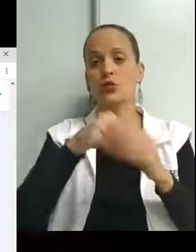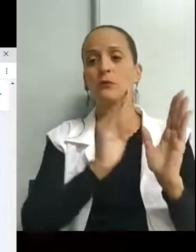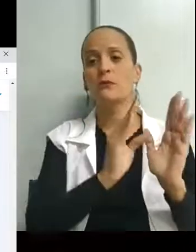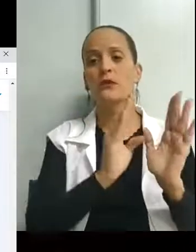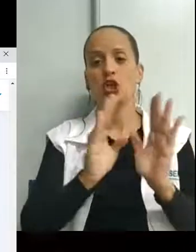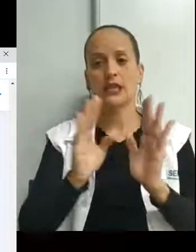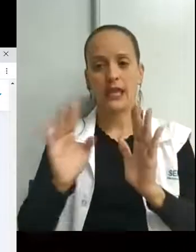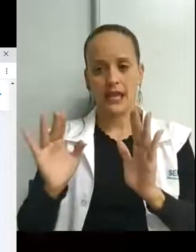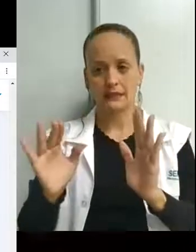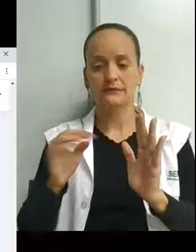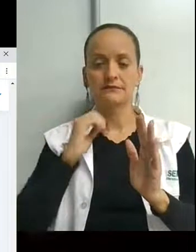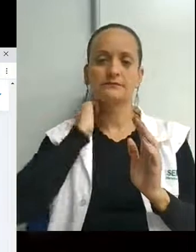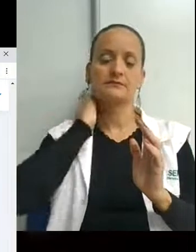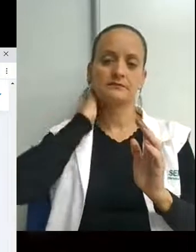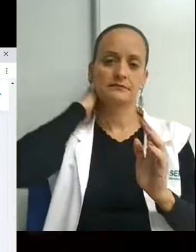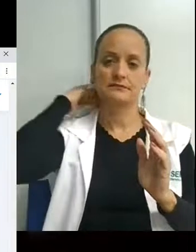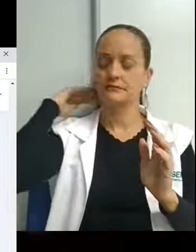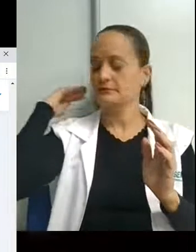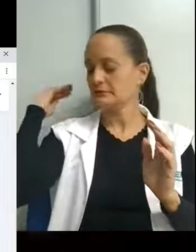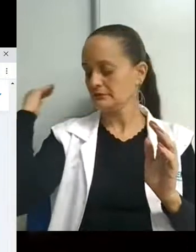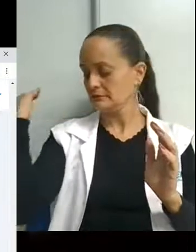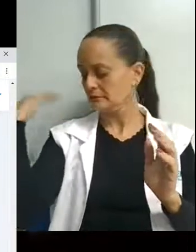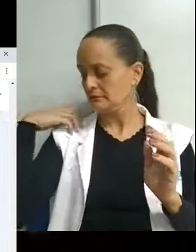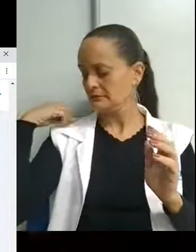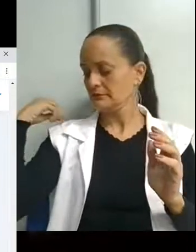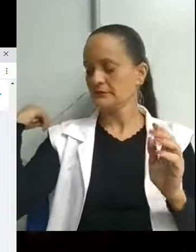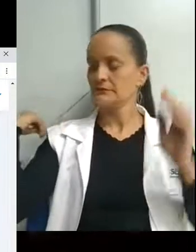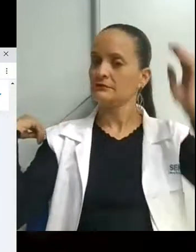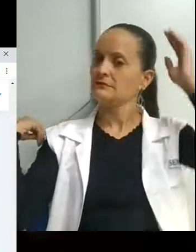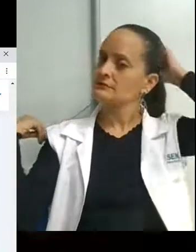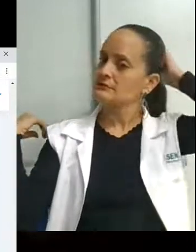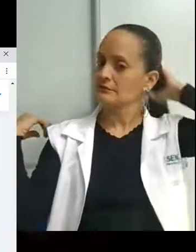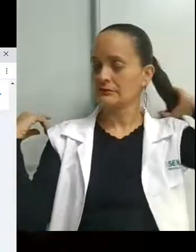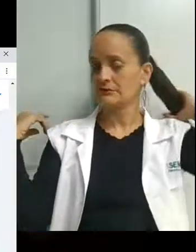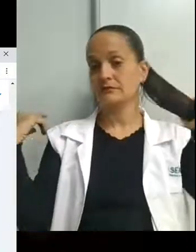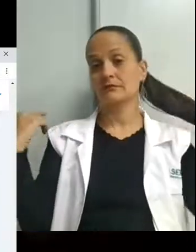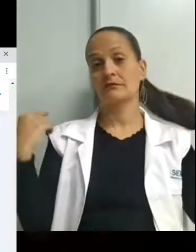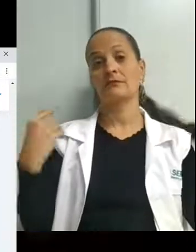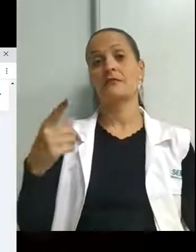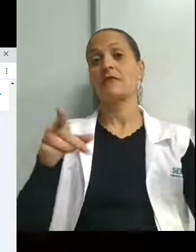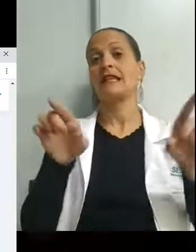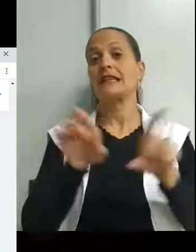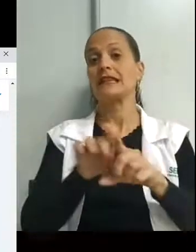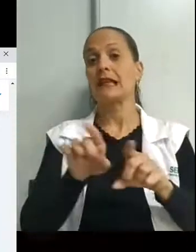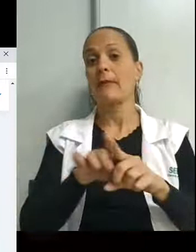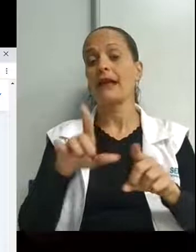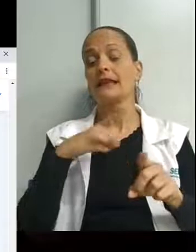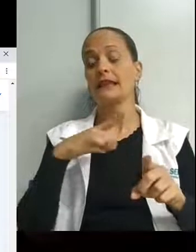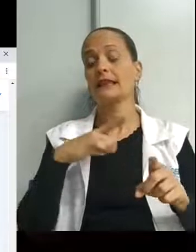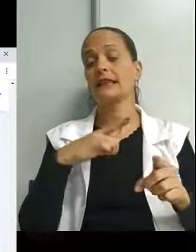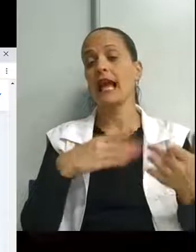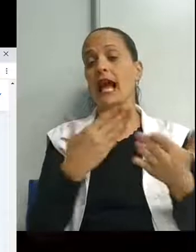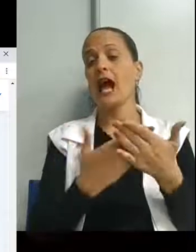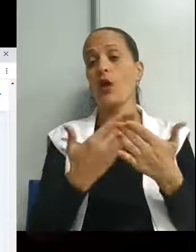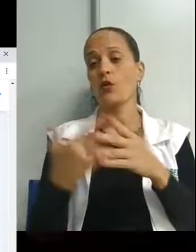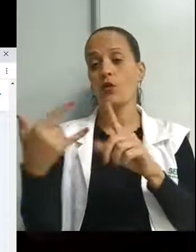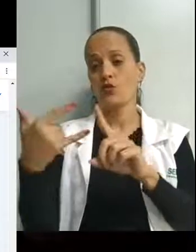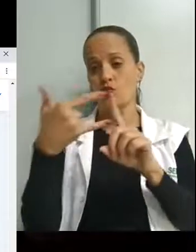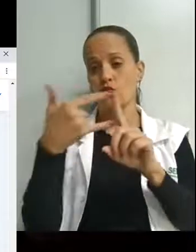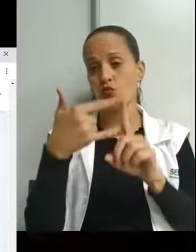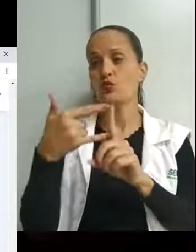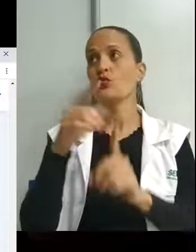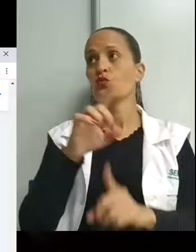gente começou, né, a fazer ela aqui, ó, na web 8, e a gente finalizou aqui, ó, na web 9, porque não deu tempo de finalizar no dia